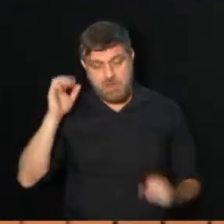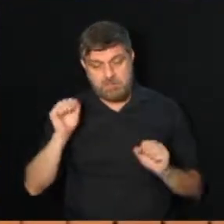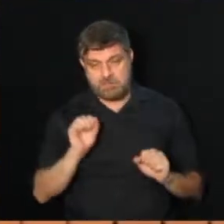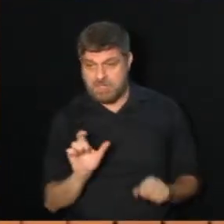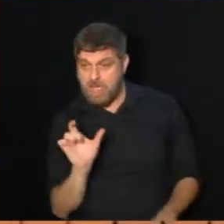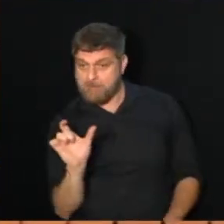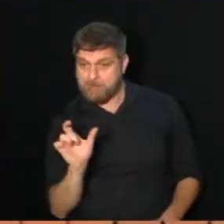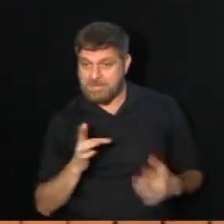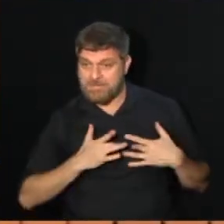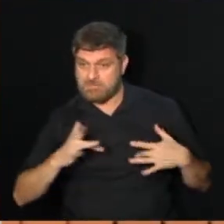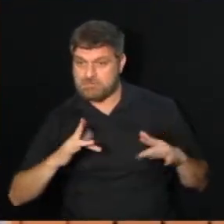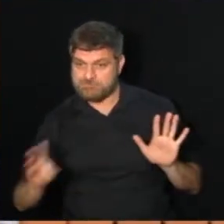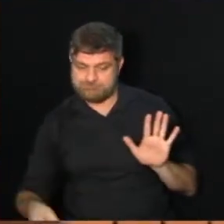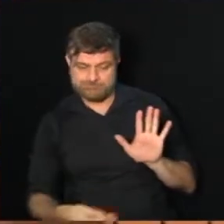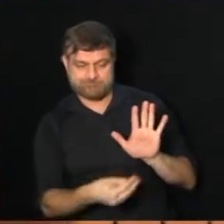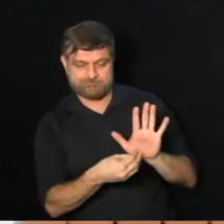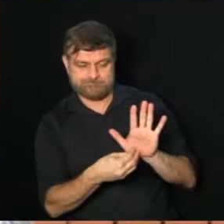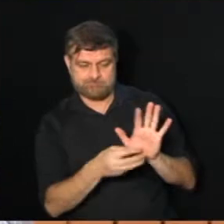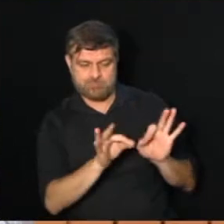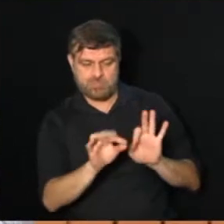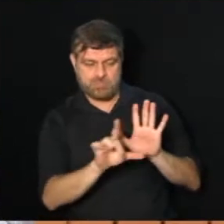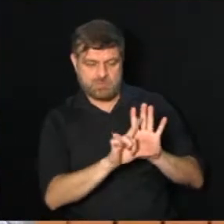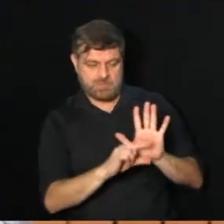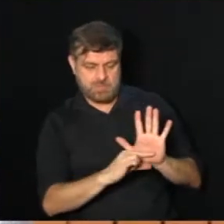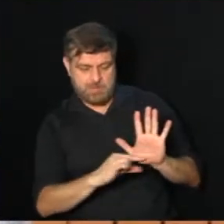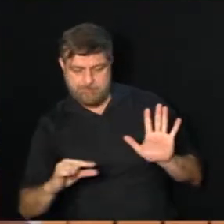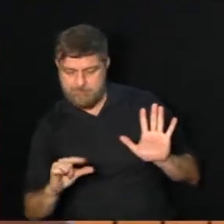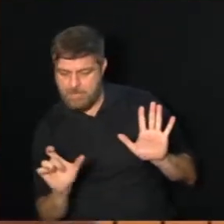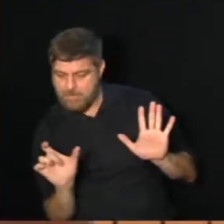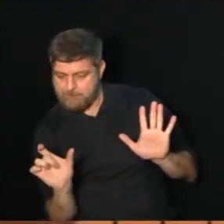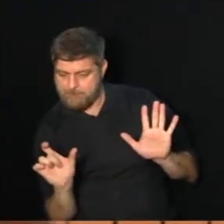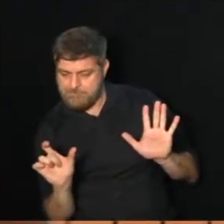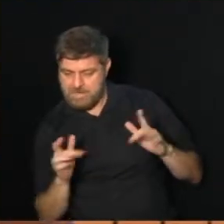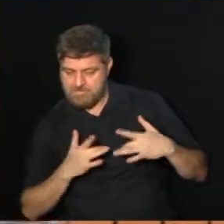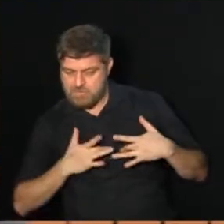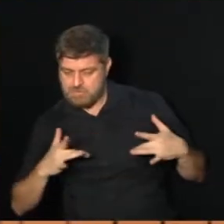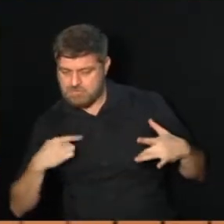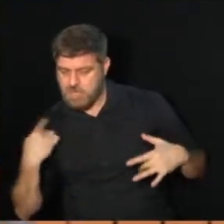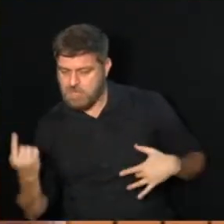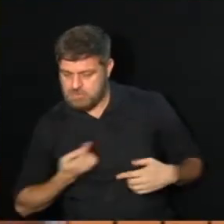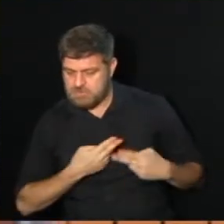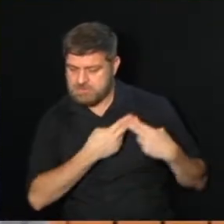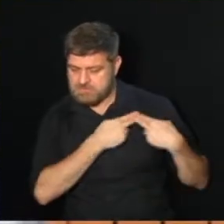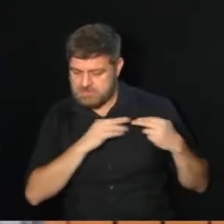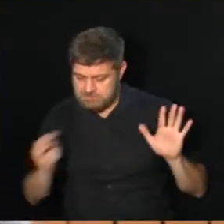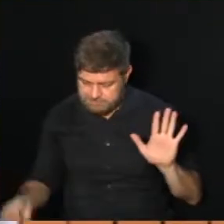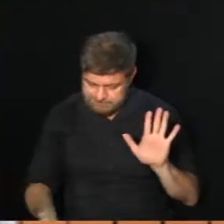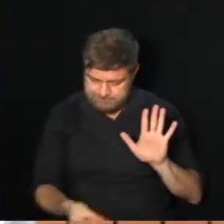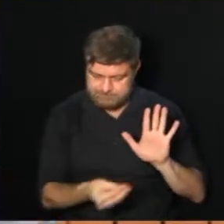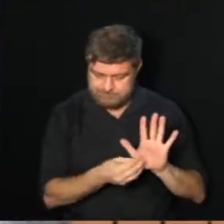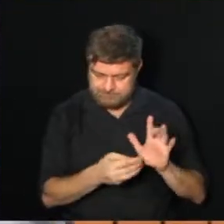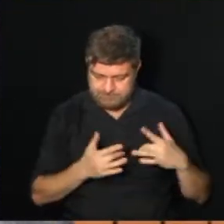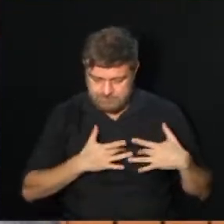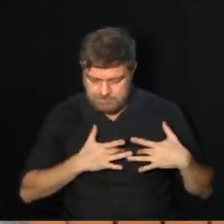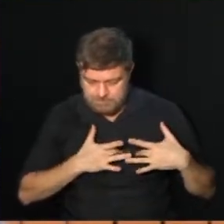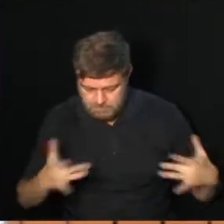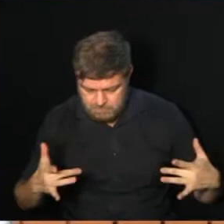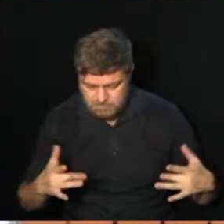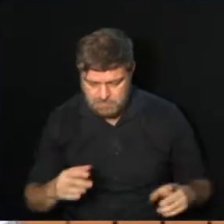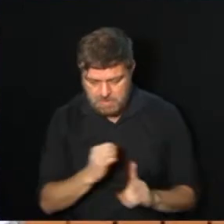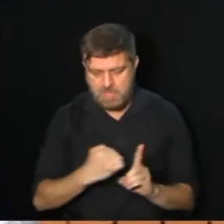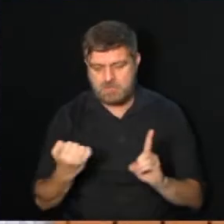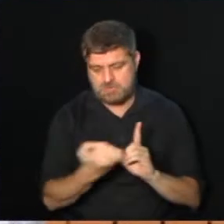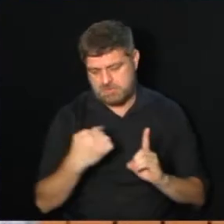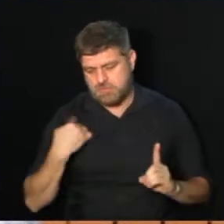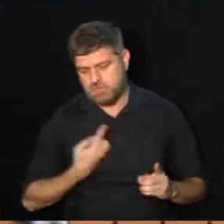mais esse princípio, nesse sentido de ampliar o nosso olhar. Somos responsáveis também por tudo que acontece na sociedade. Obrigado. Eu agradeço